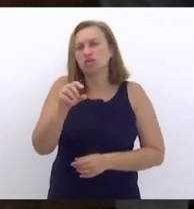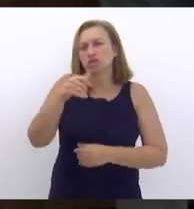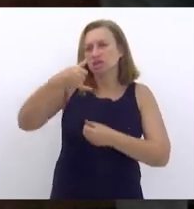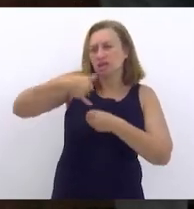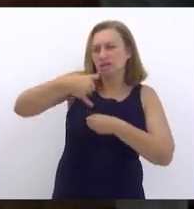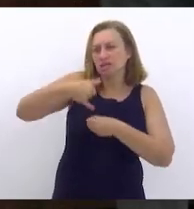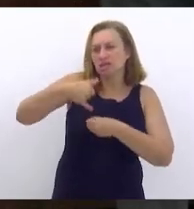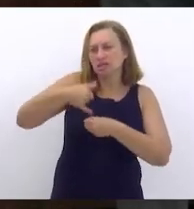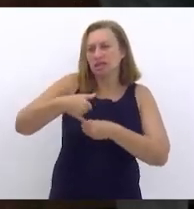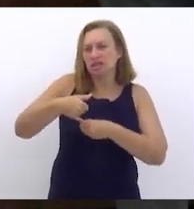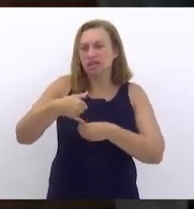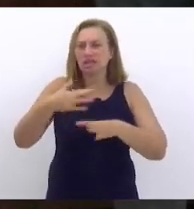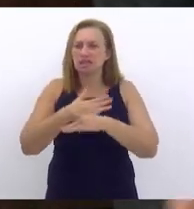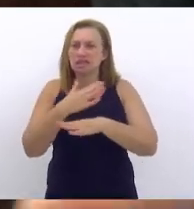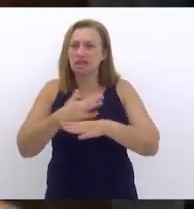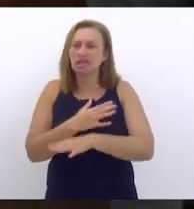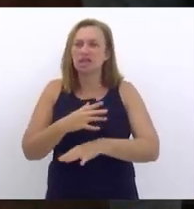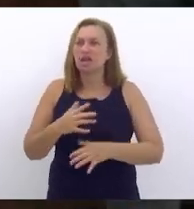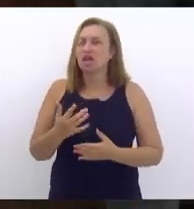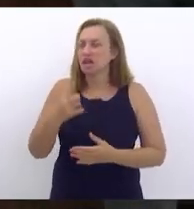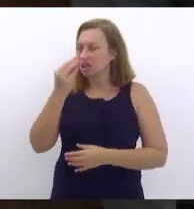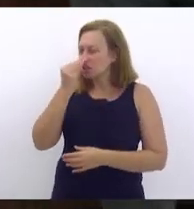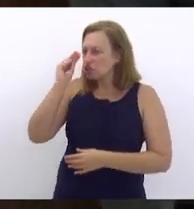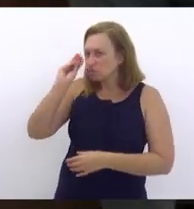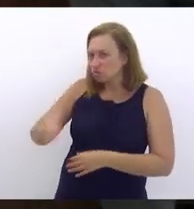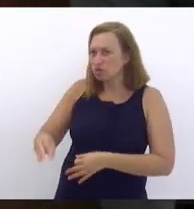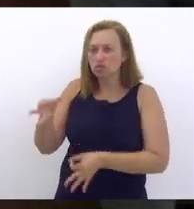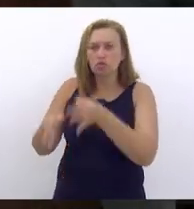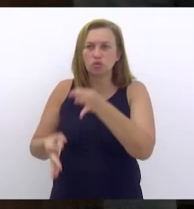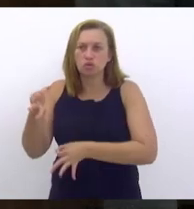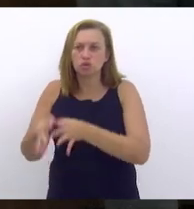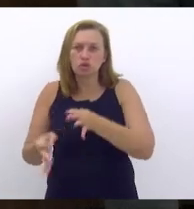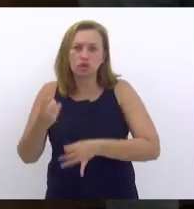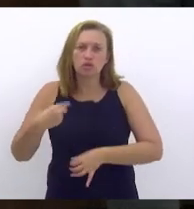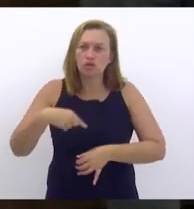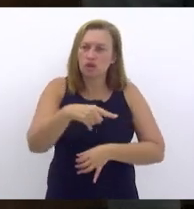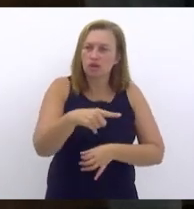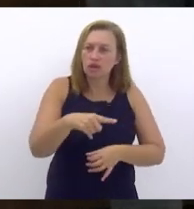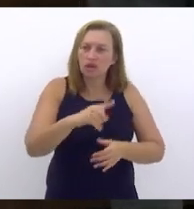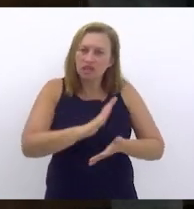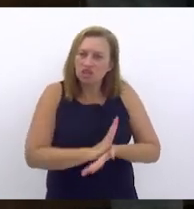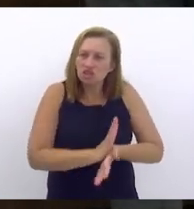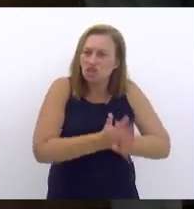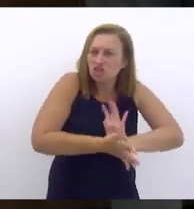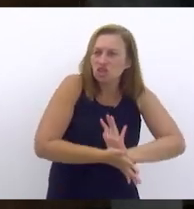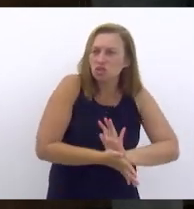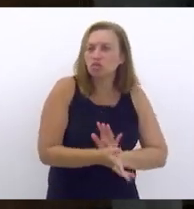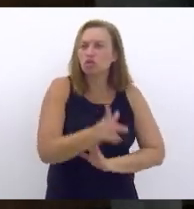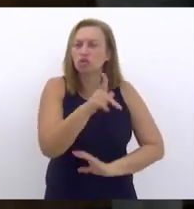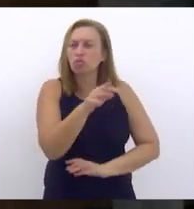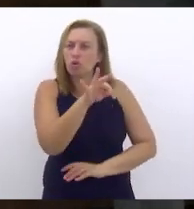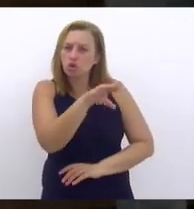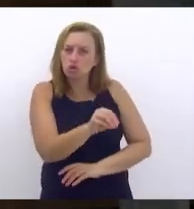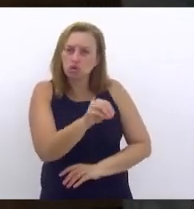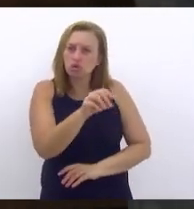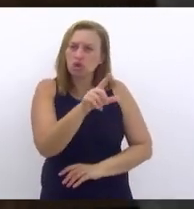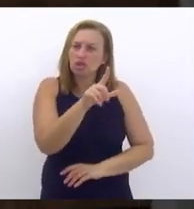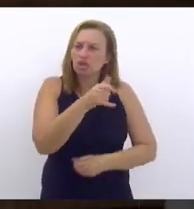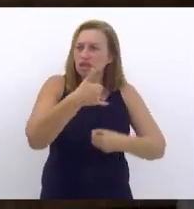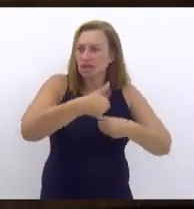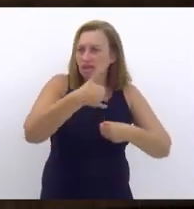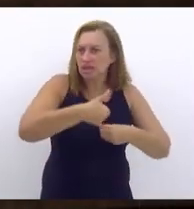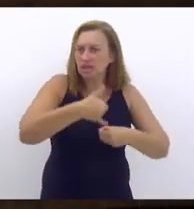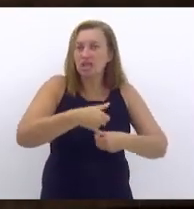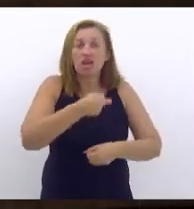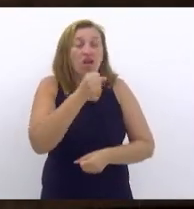da decisão judicial, pegou os equipamentos da prefeitura e derrubou o posto de gasolina Belvedere, que é um posto